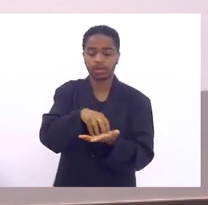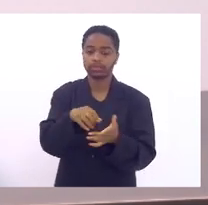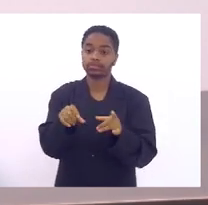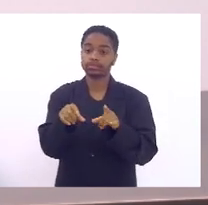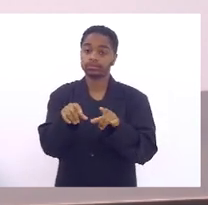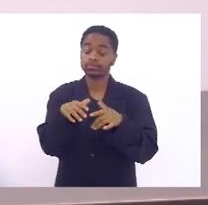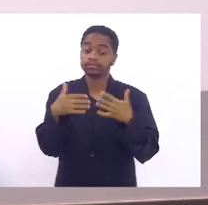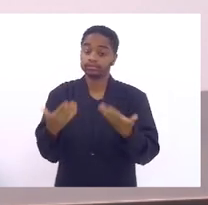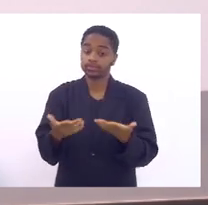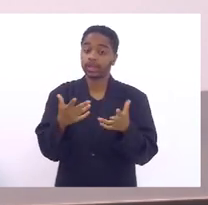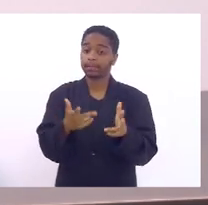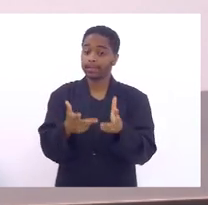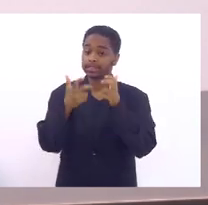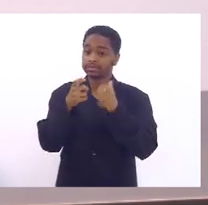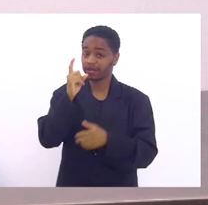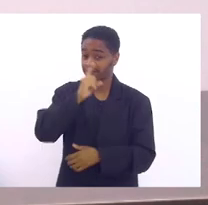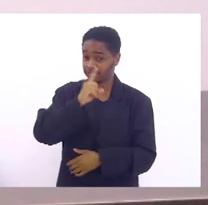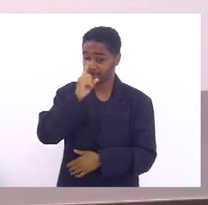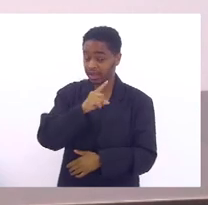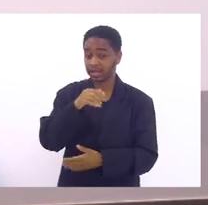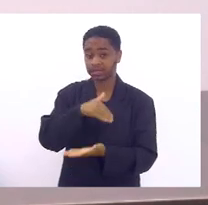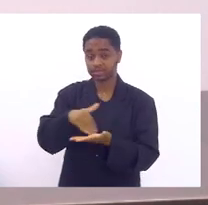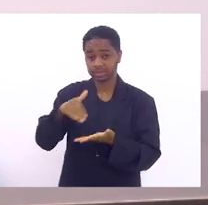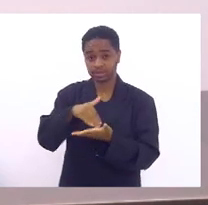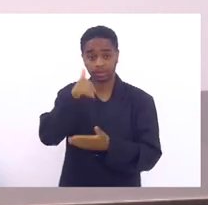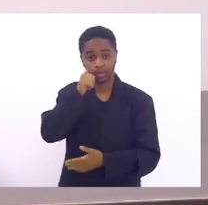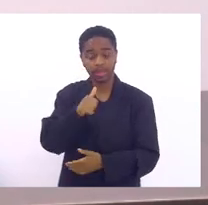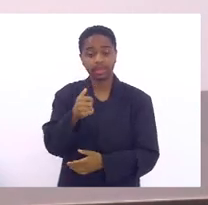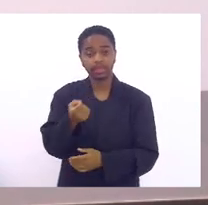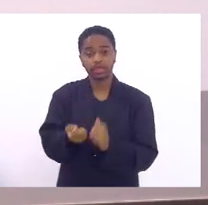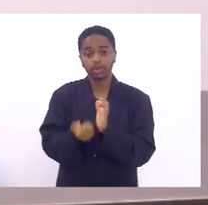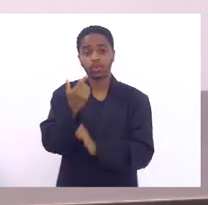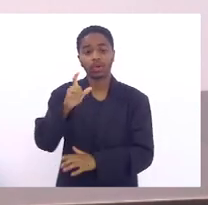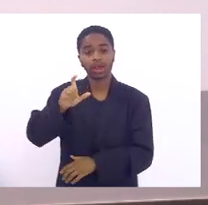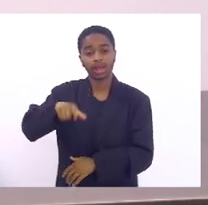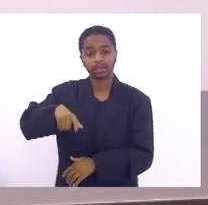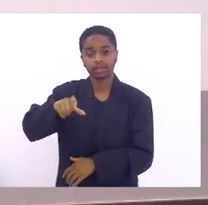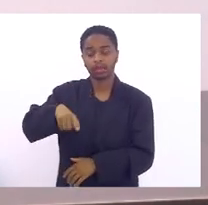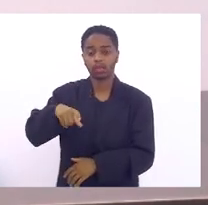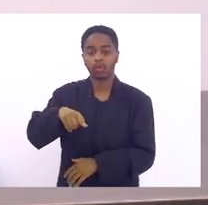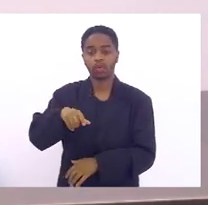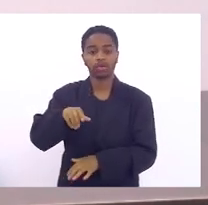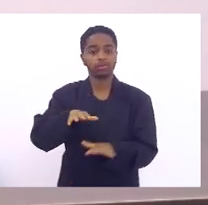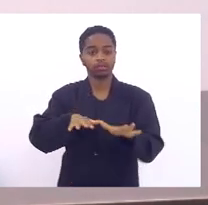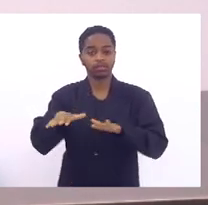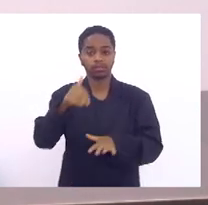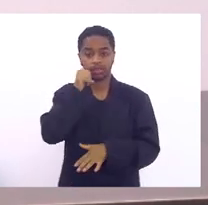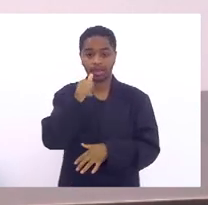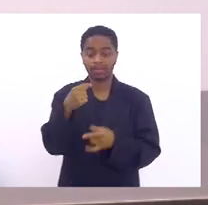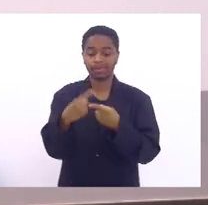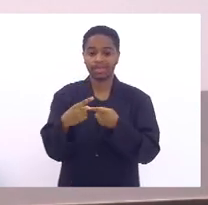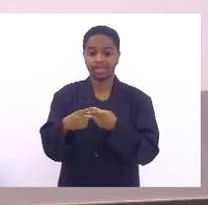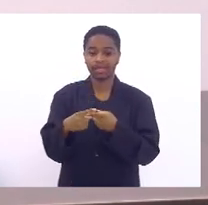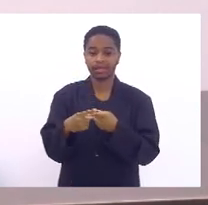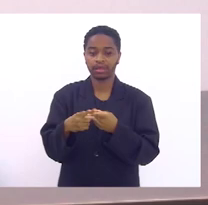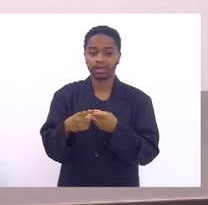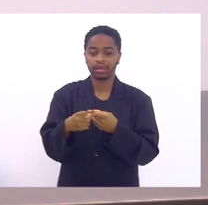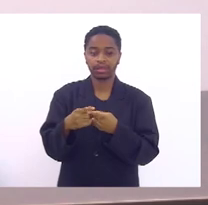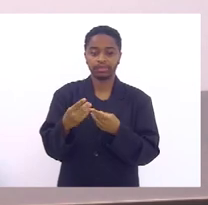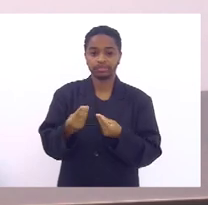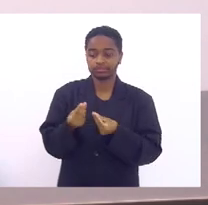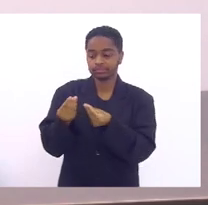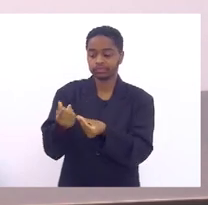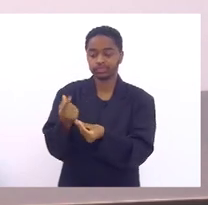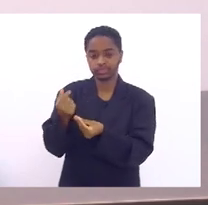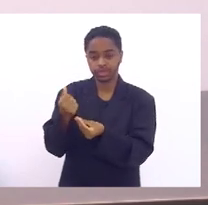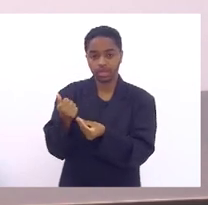municipal de políticas e promoção da mulher criou o cartão mo mulher que é um cartão de transporte é um vale transporte que a mulher que tá sendo atendida